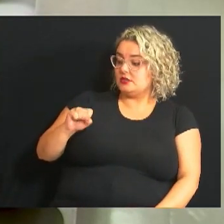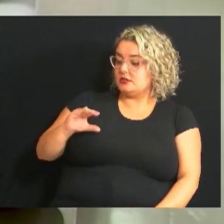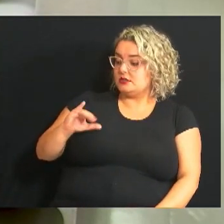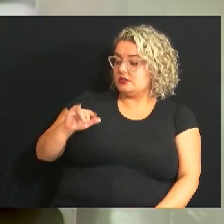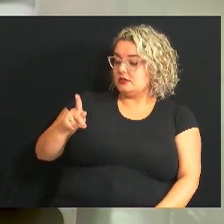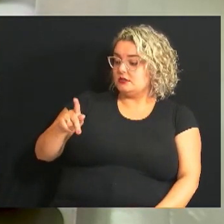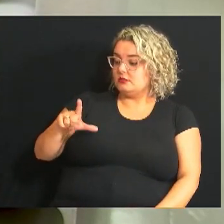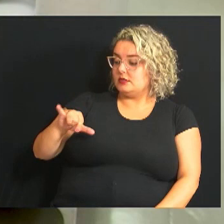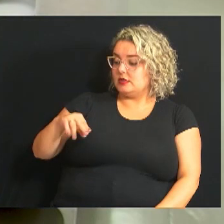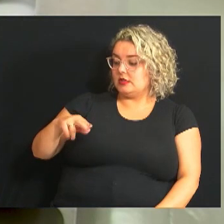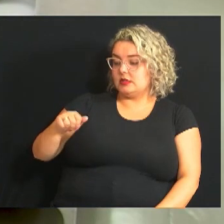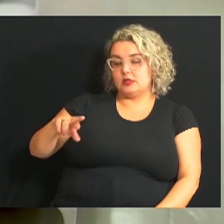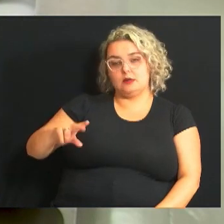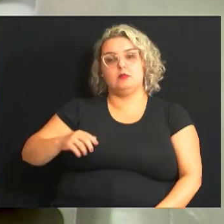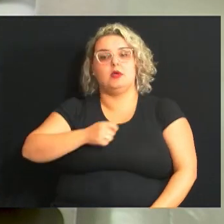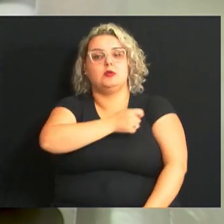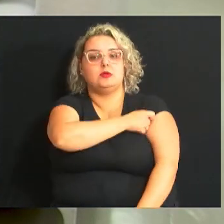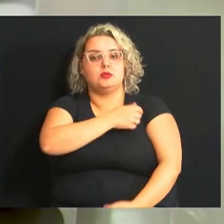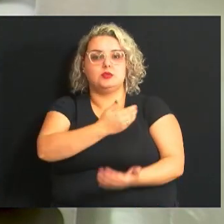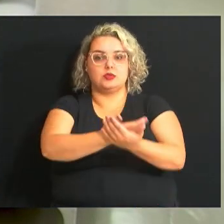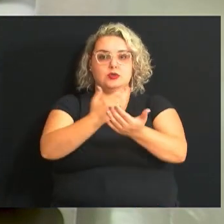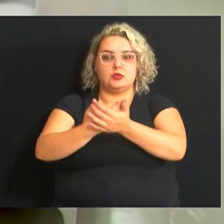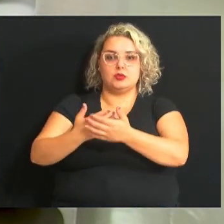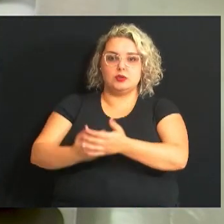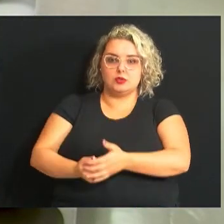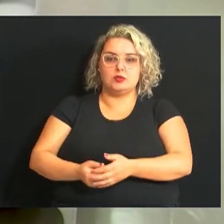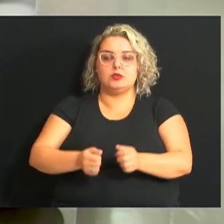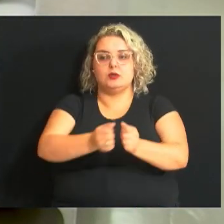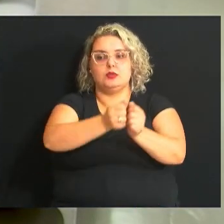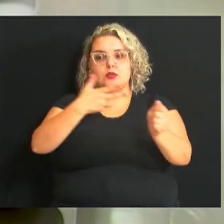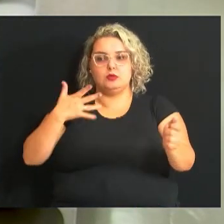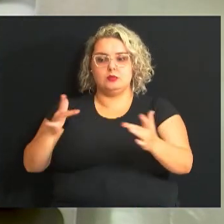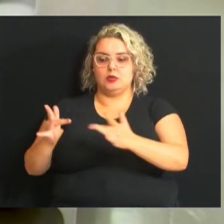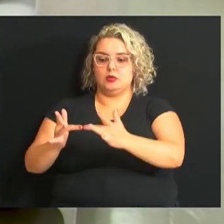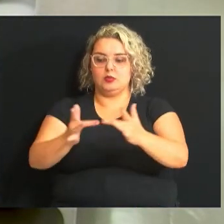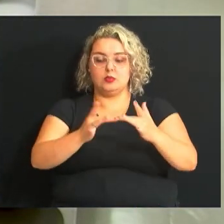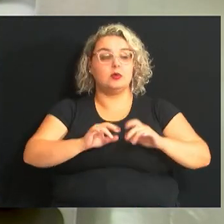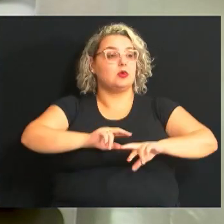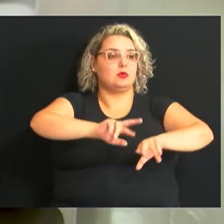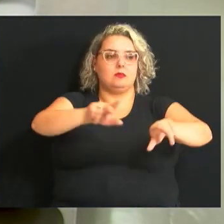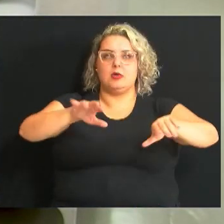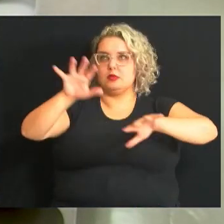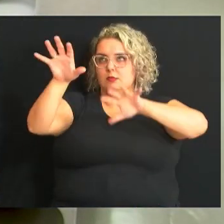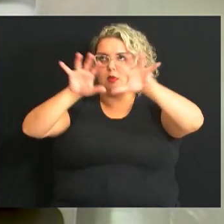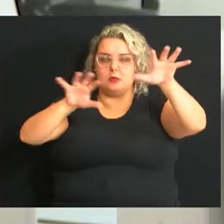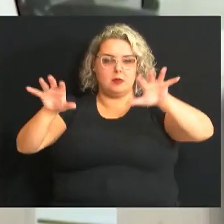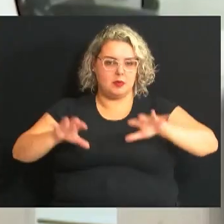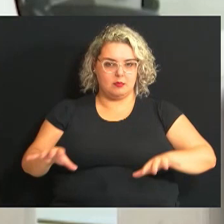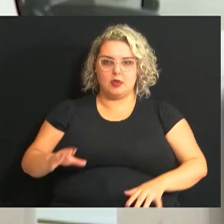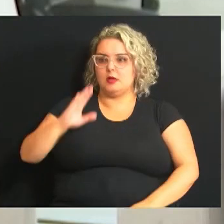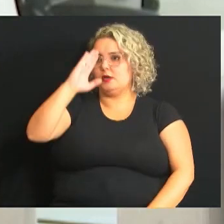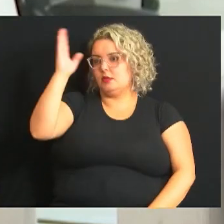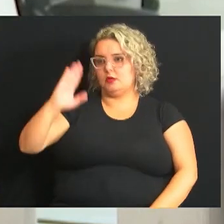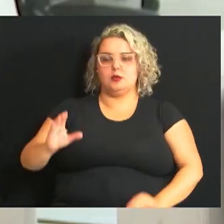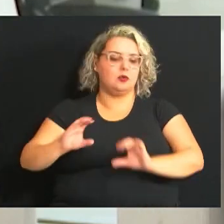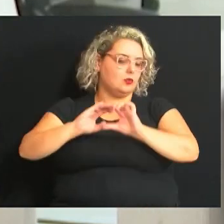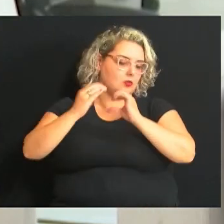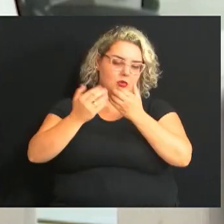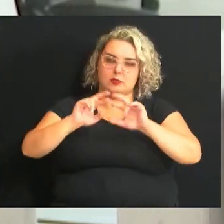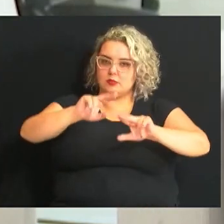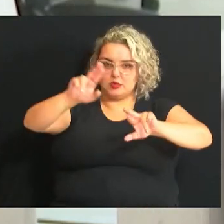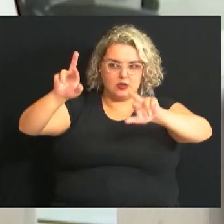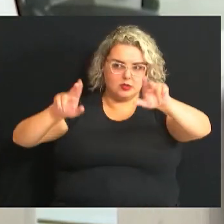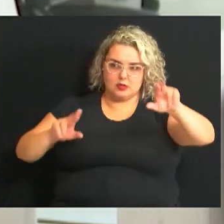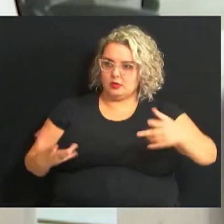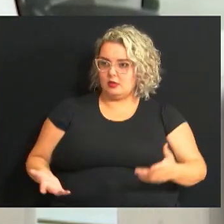possam ter um contato entre eles, porque eles vêm de diversas regiões do país, de comunidades muito diferentes, muitos deles a